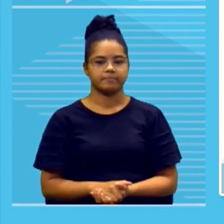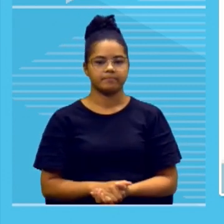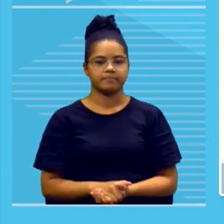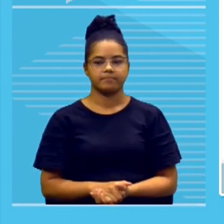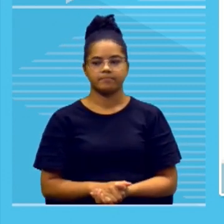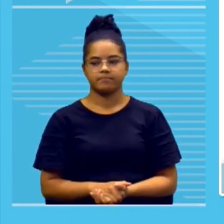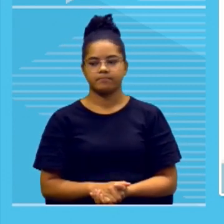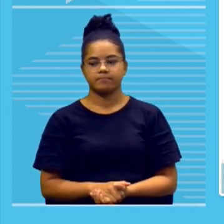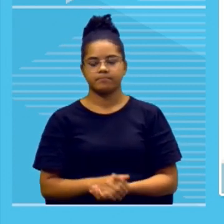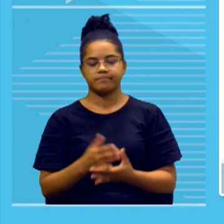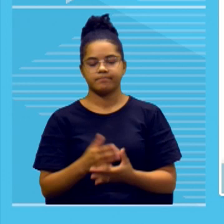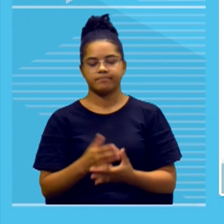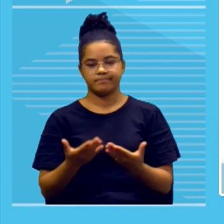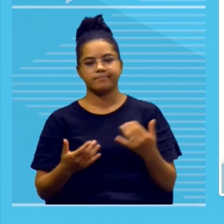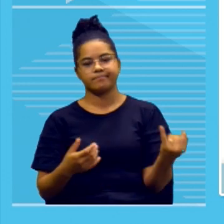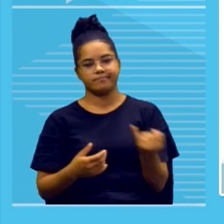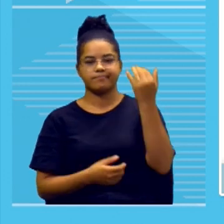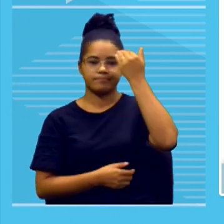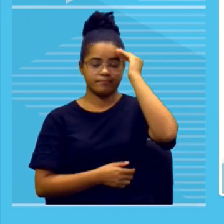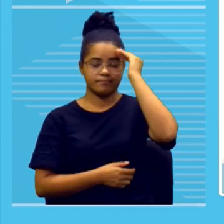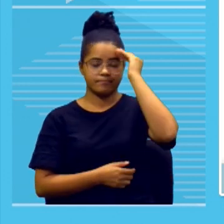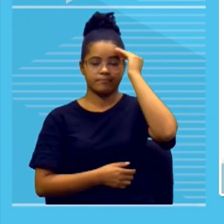Estará frito.